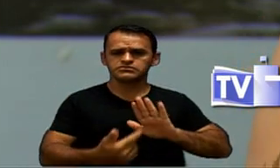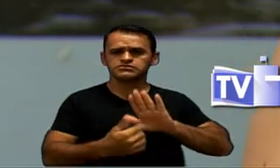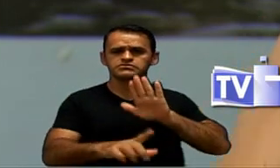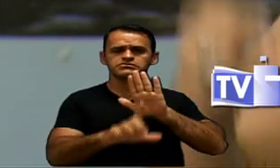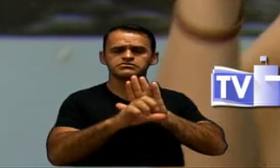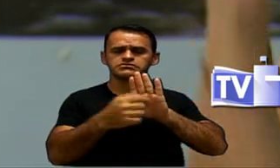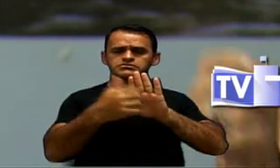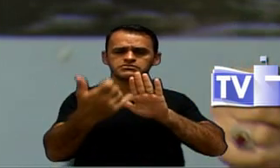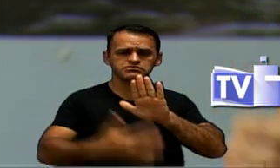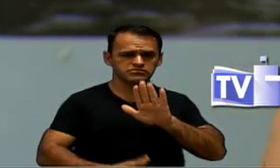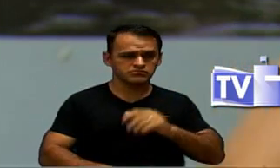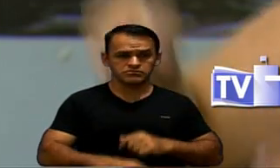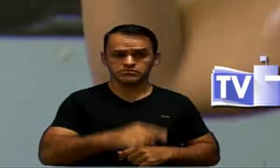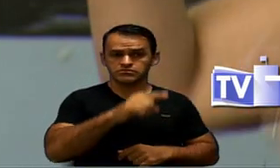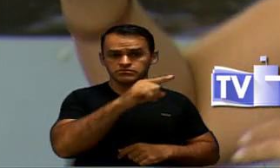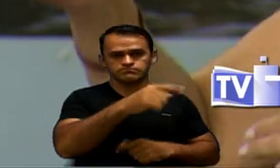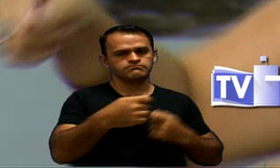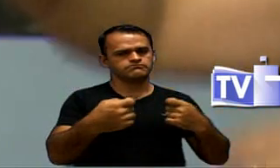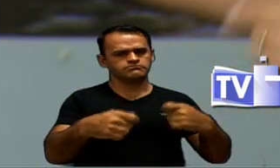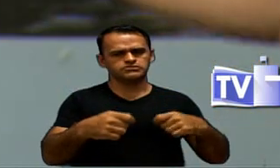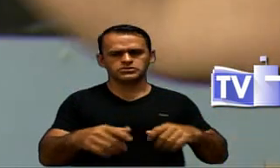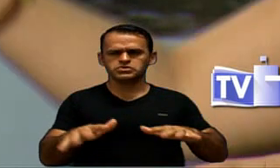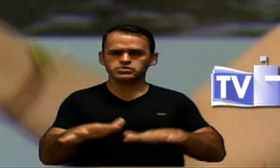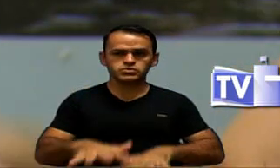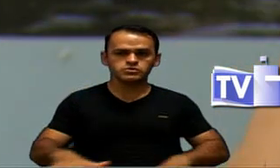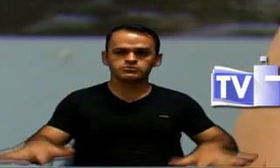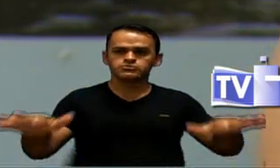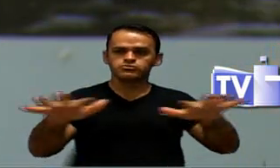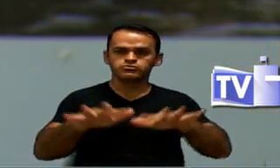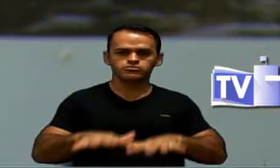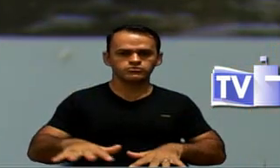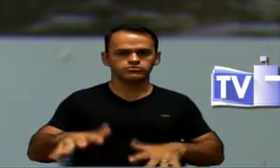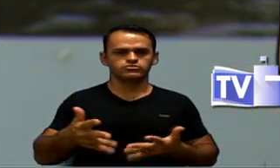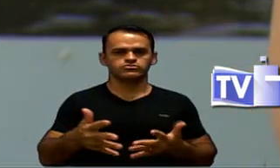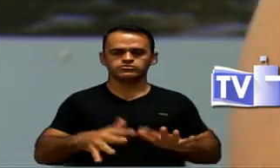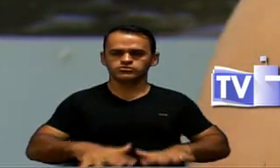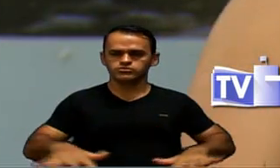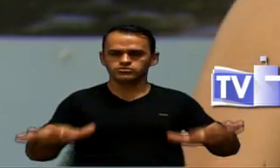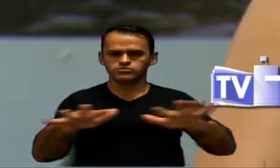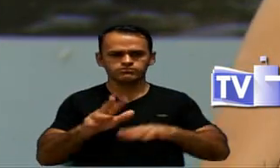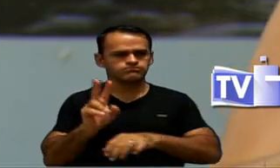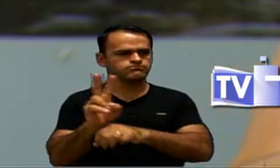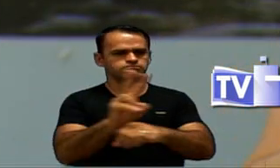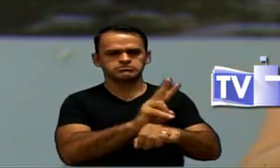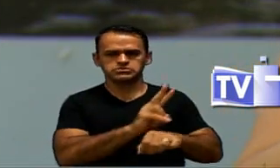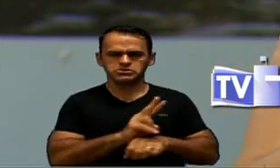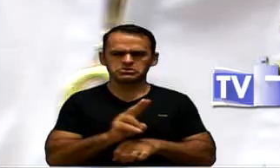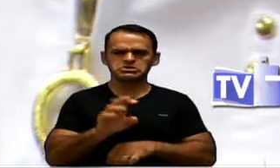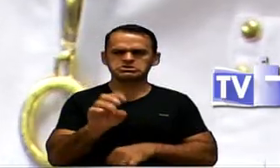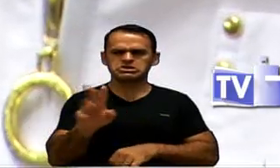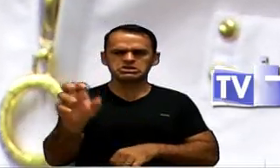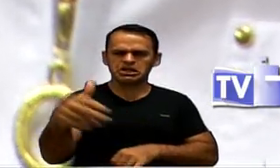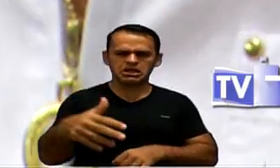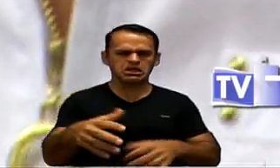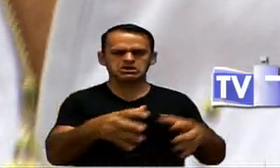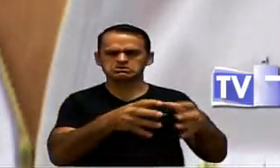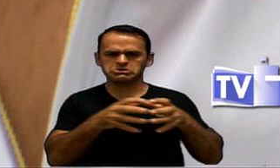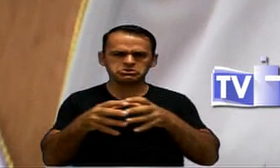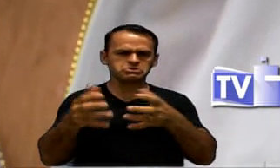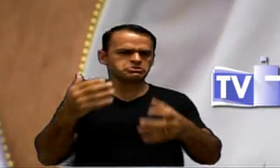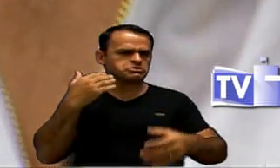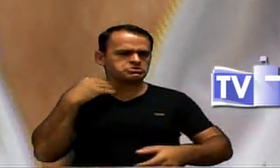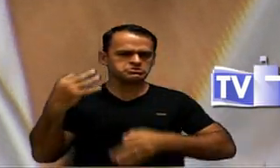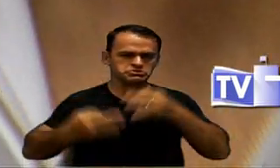a ofendida tem que estar representada em todos os atos, desde o SEREM até o judiciário. E detalhe, quando a